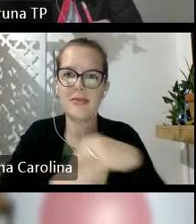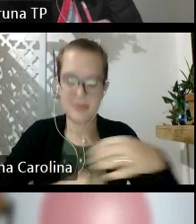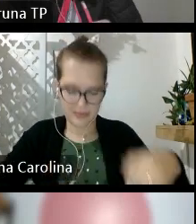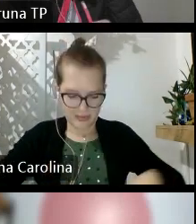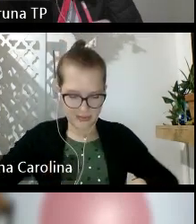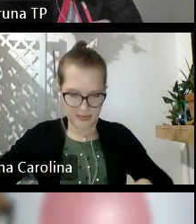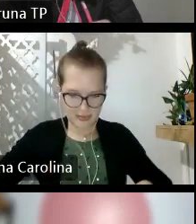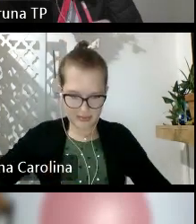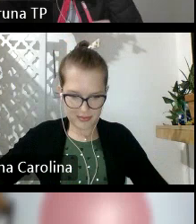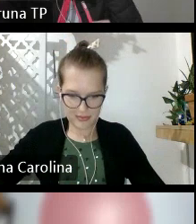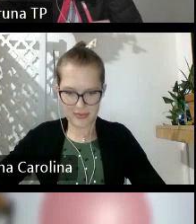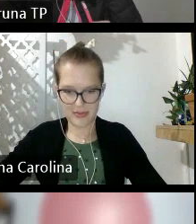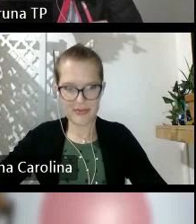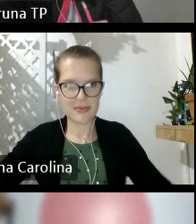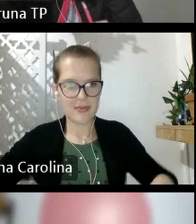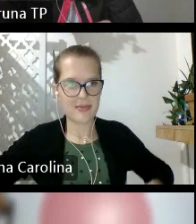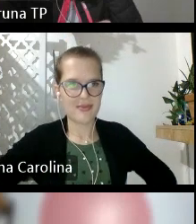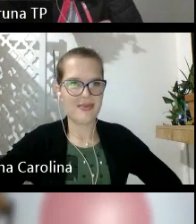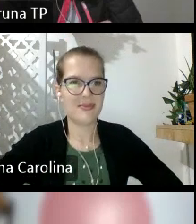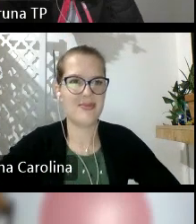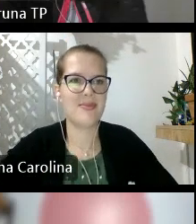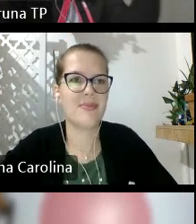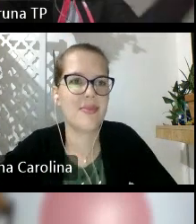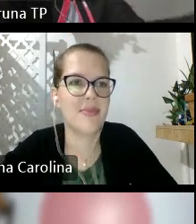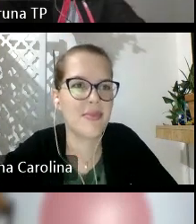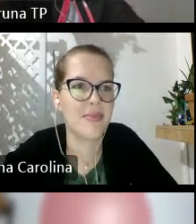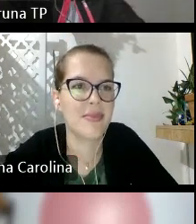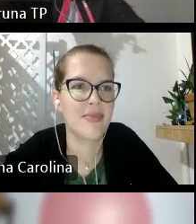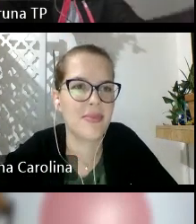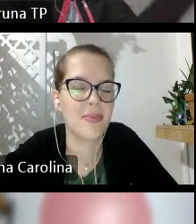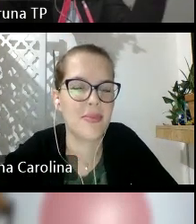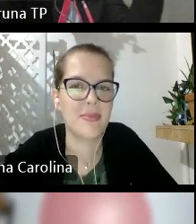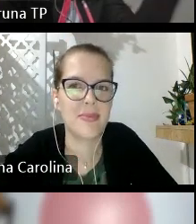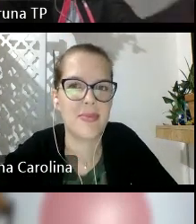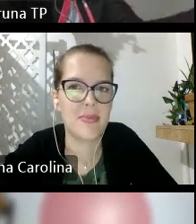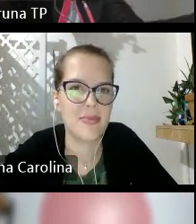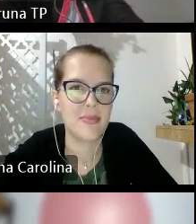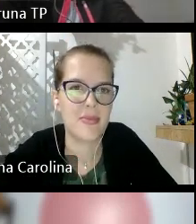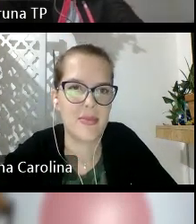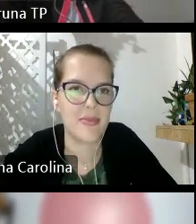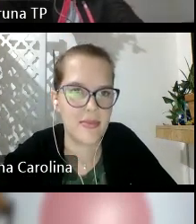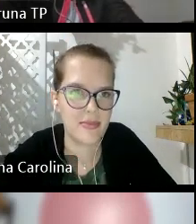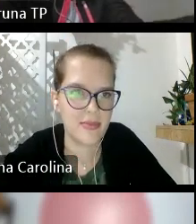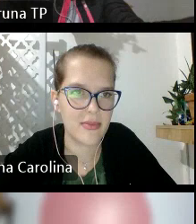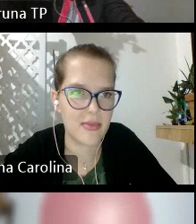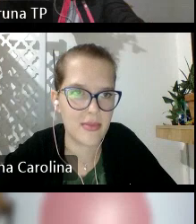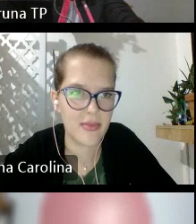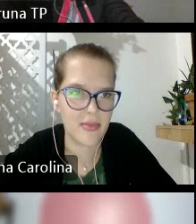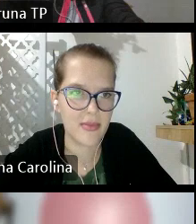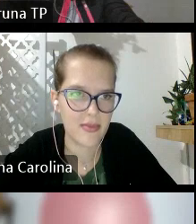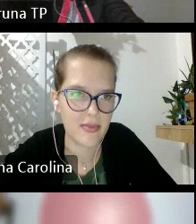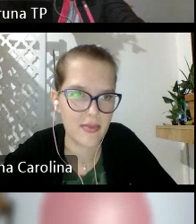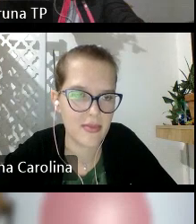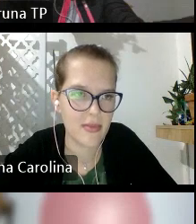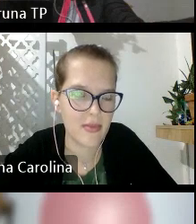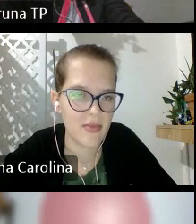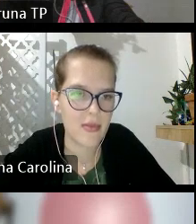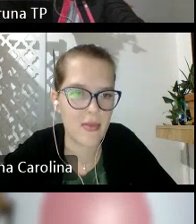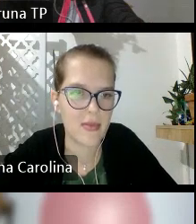não é dogma, eu não sou o dono da verdade. Então, eu quero sempre ver o que meus pares, você no caso,